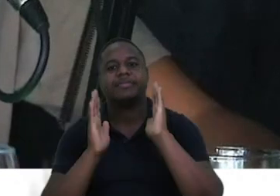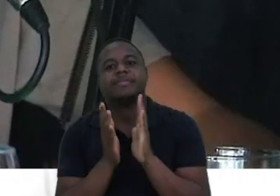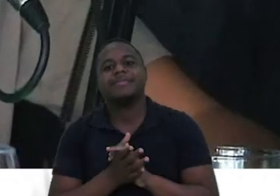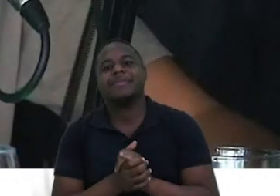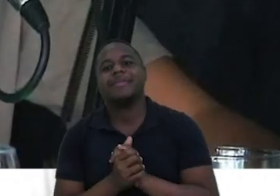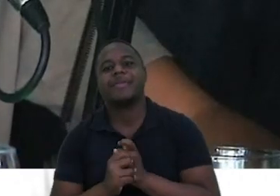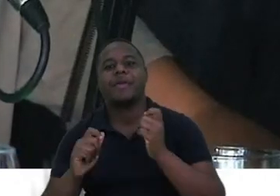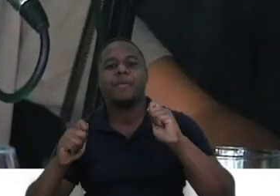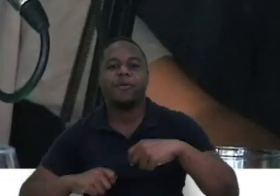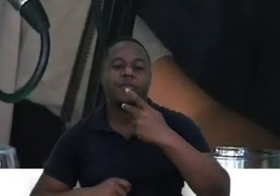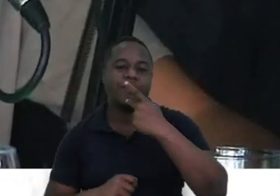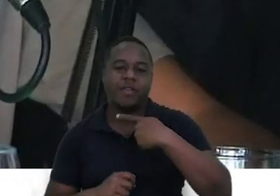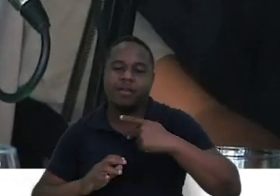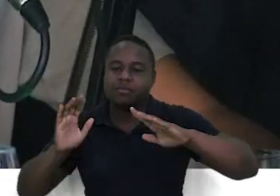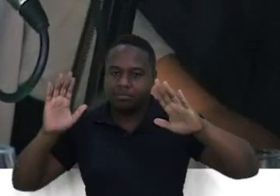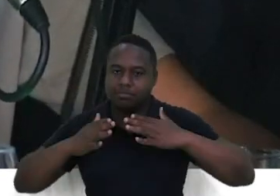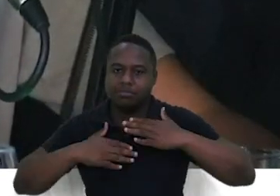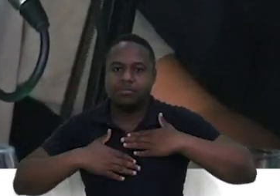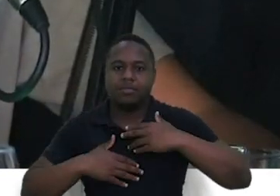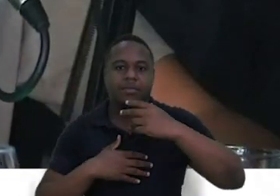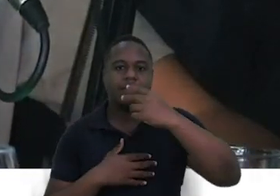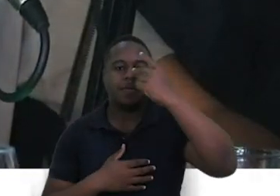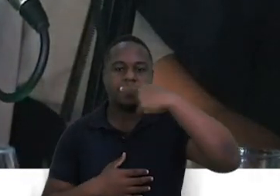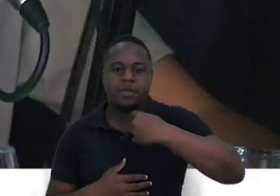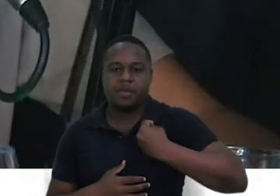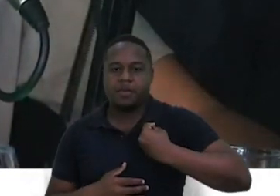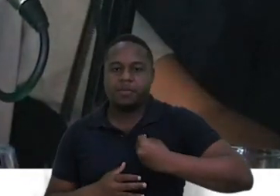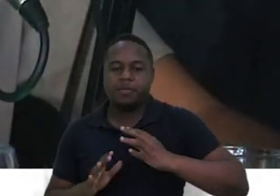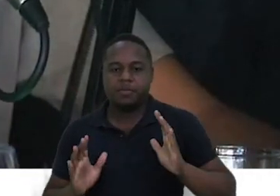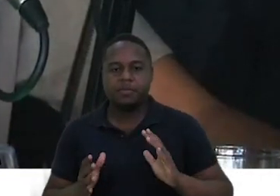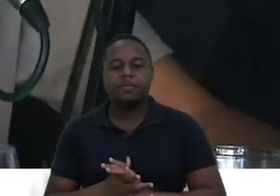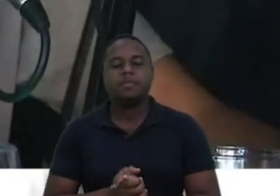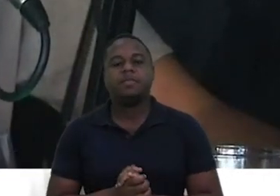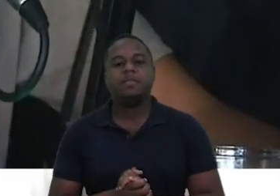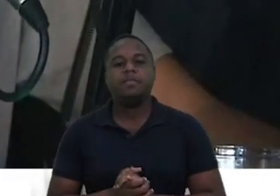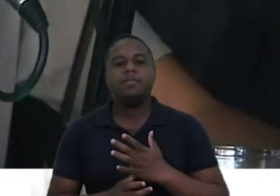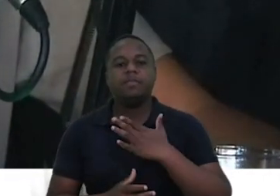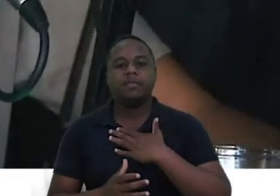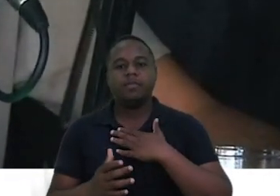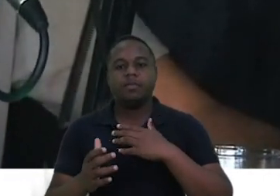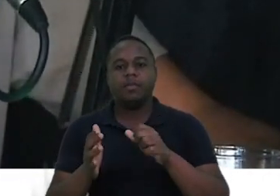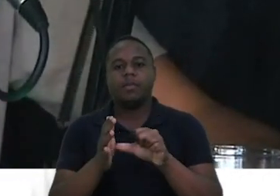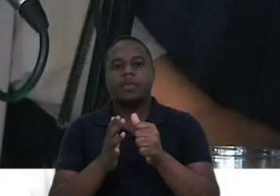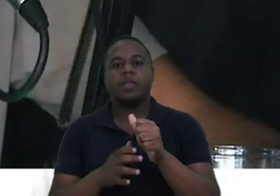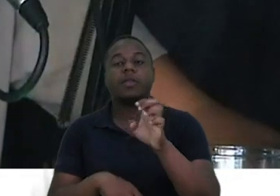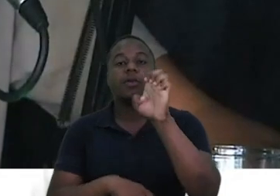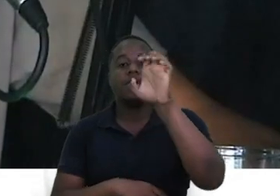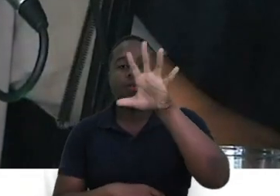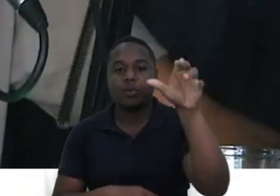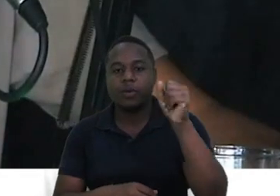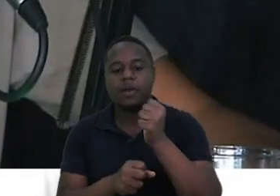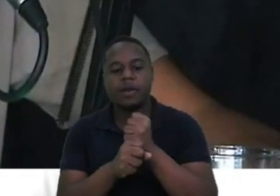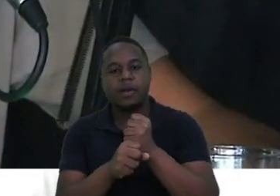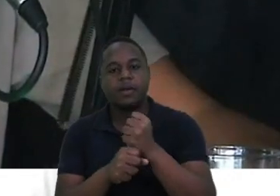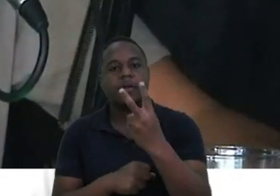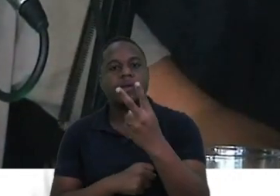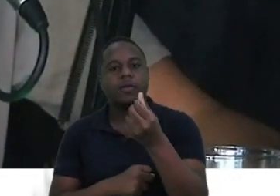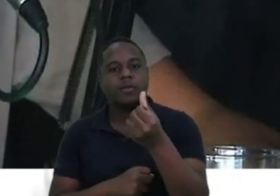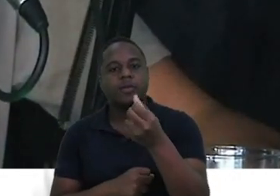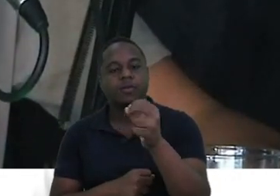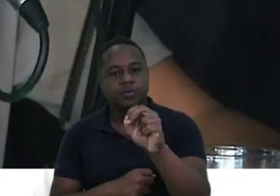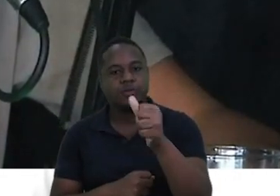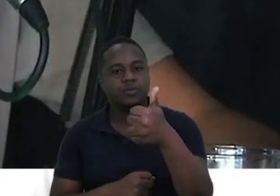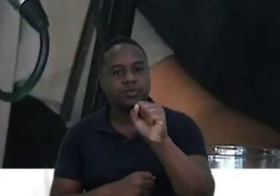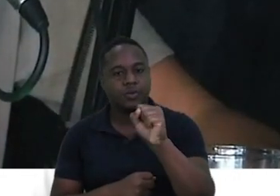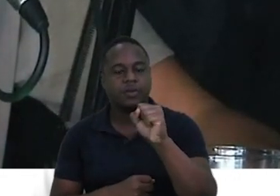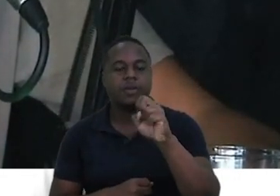Posso falar por mim. Por mim, meu primeiro contato foi para a Europa, inclusive em 2018, foi bem